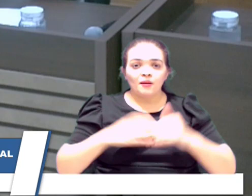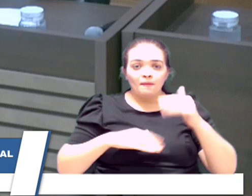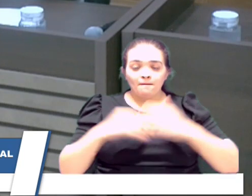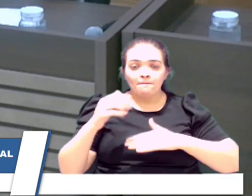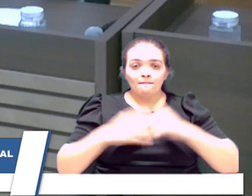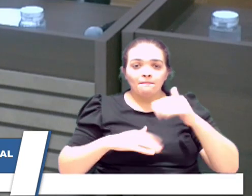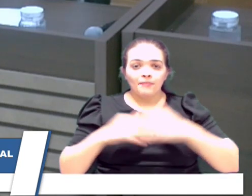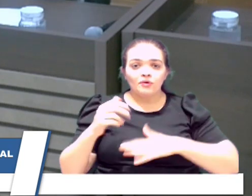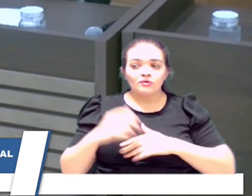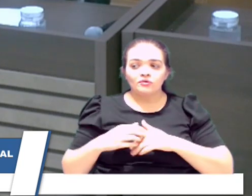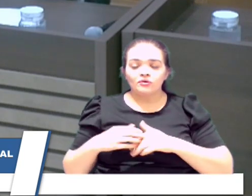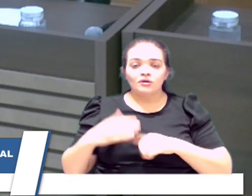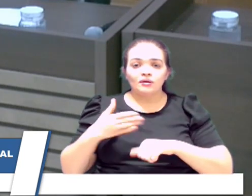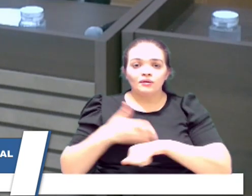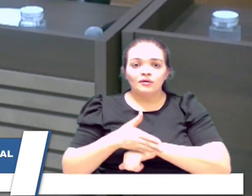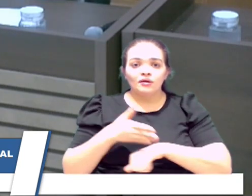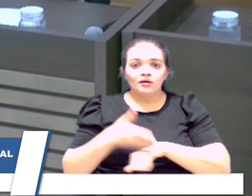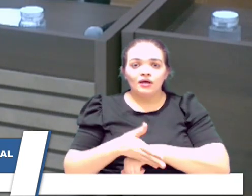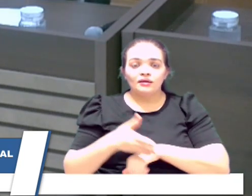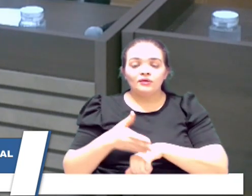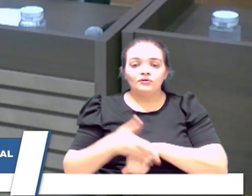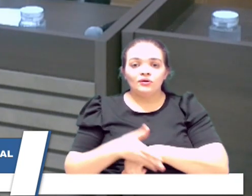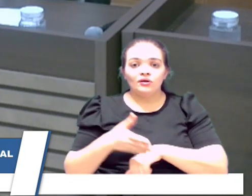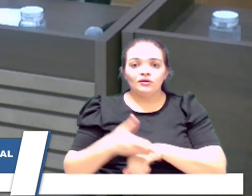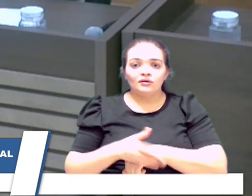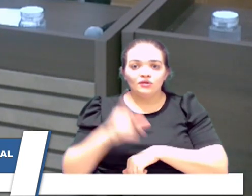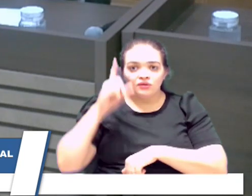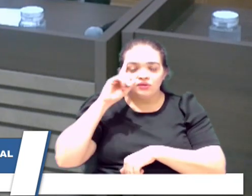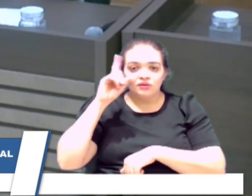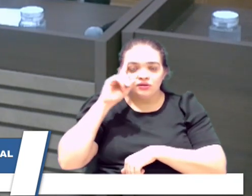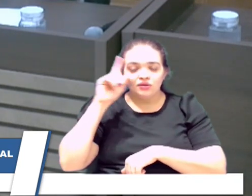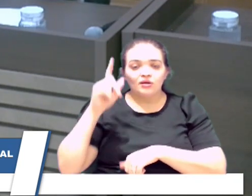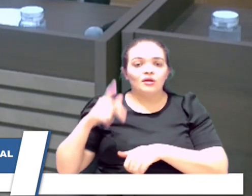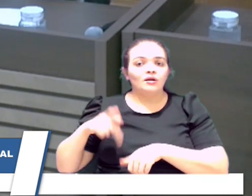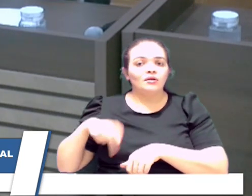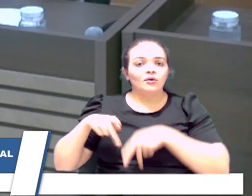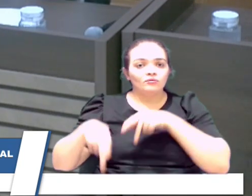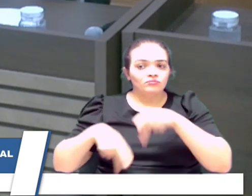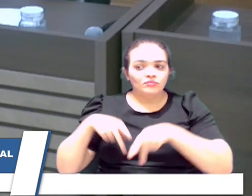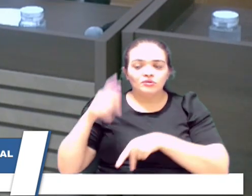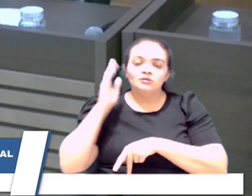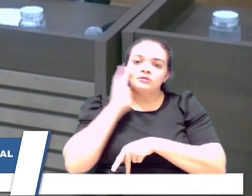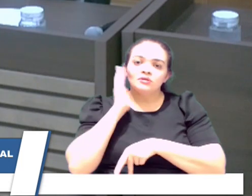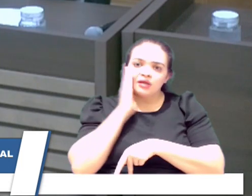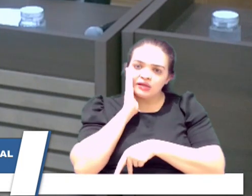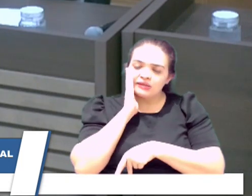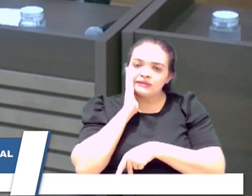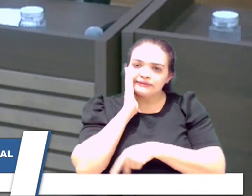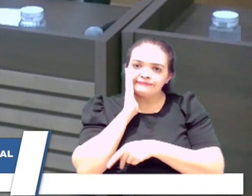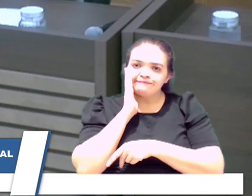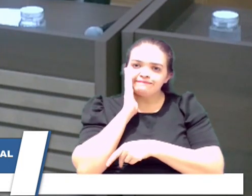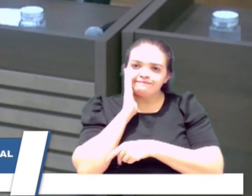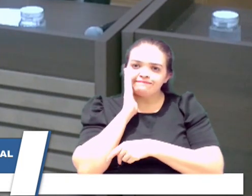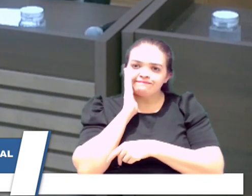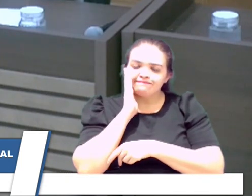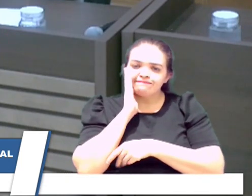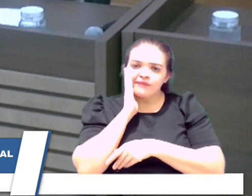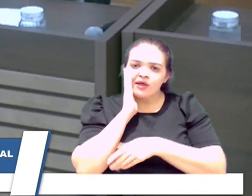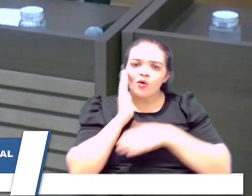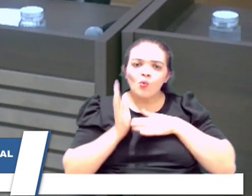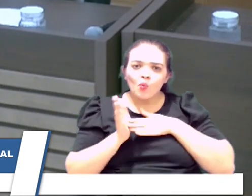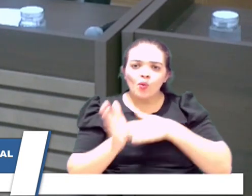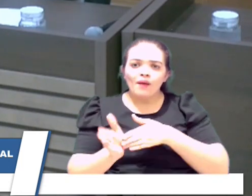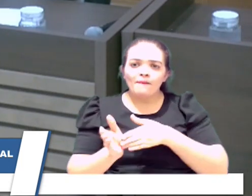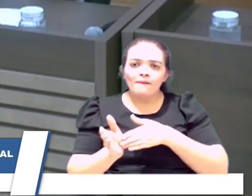que vivem o cotidiano dessas pessoas e sabe que o caminho não tem volta,